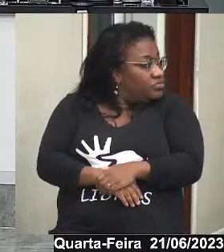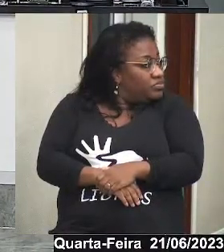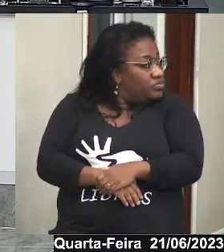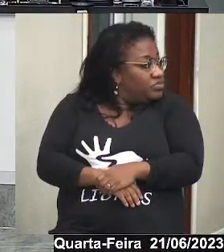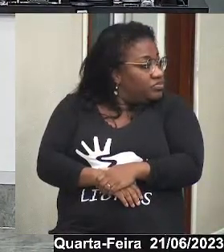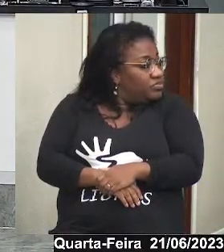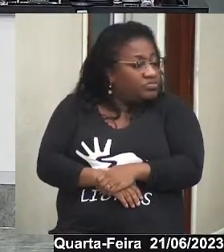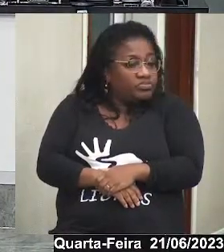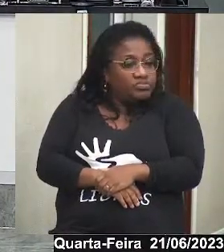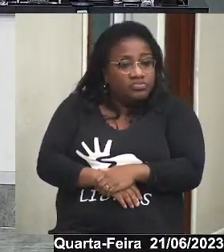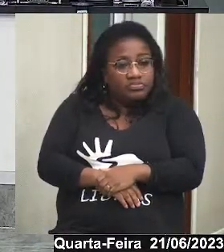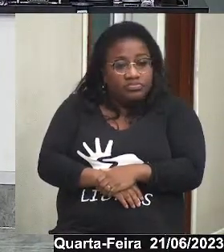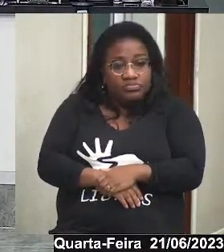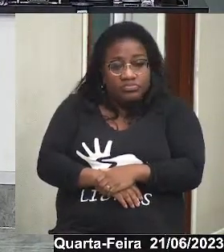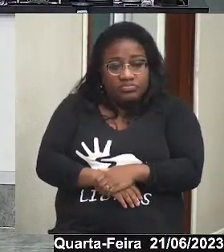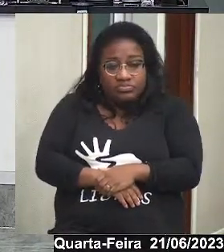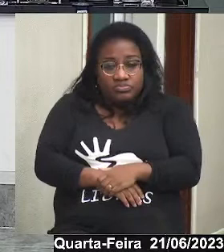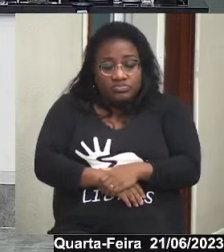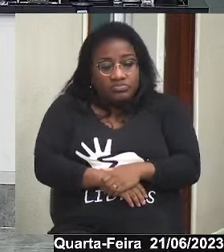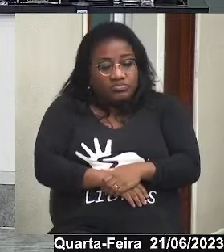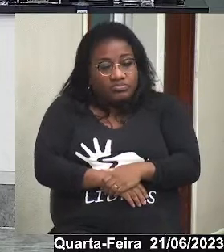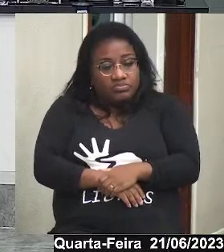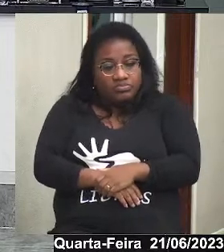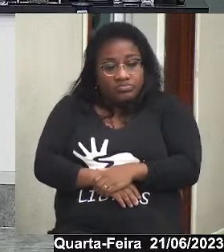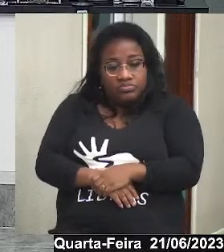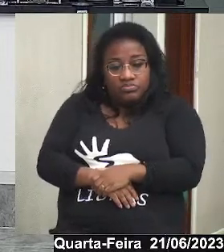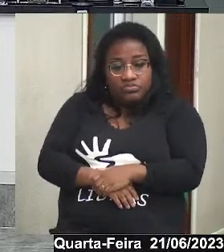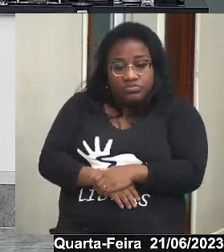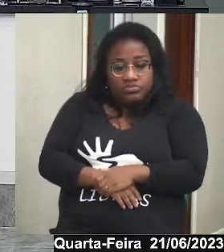O vereador, ele já terminou o período dele.